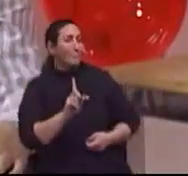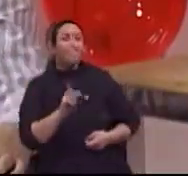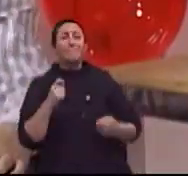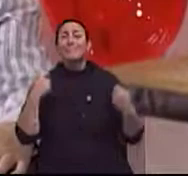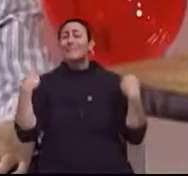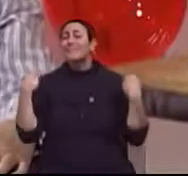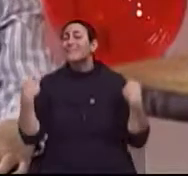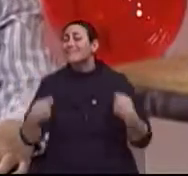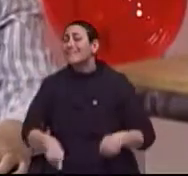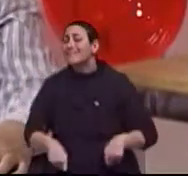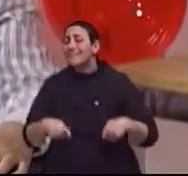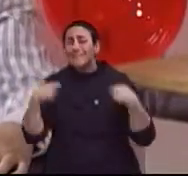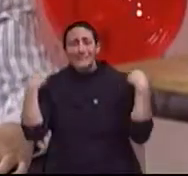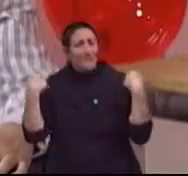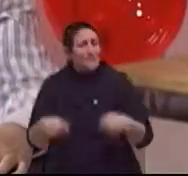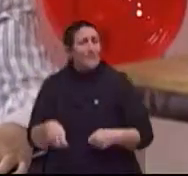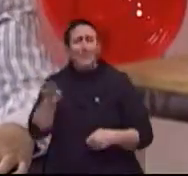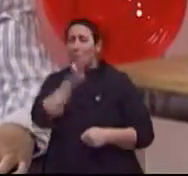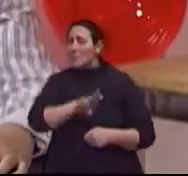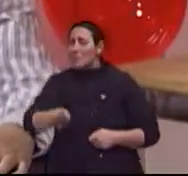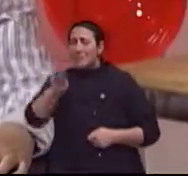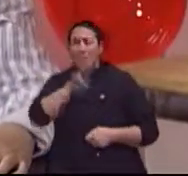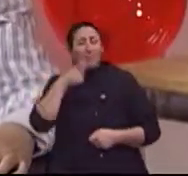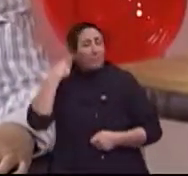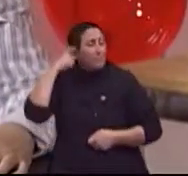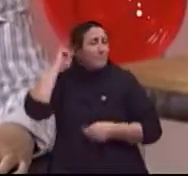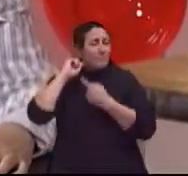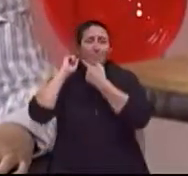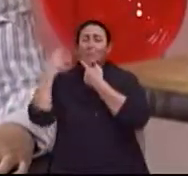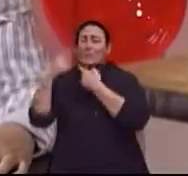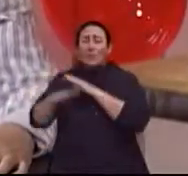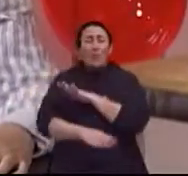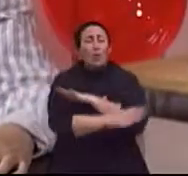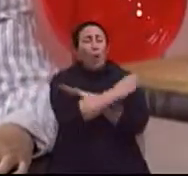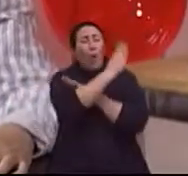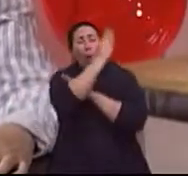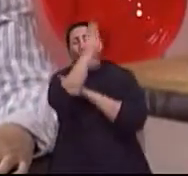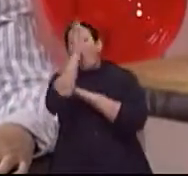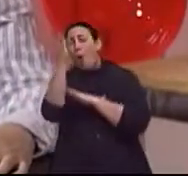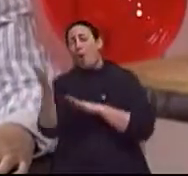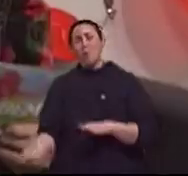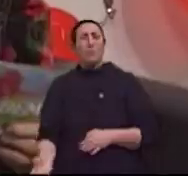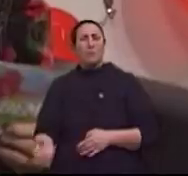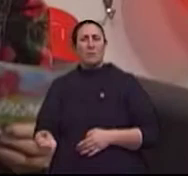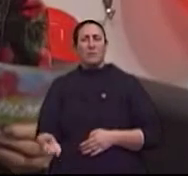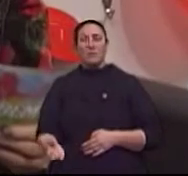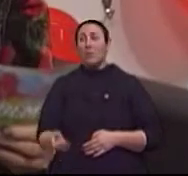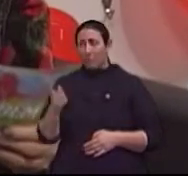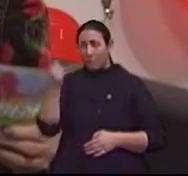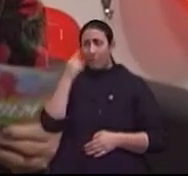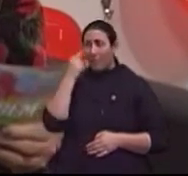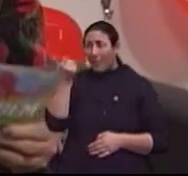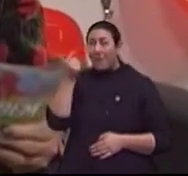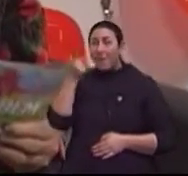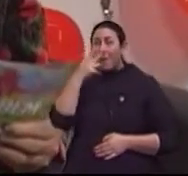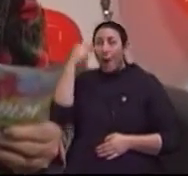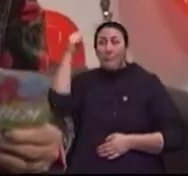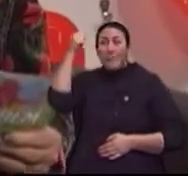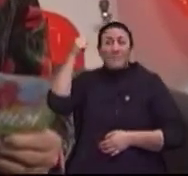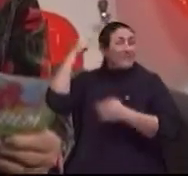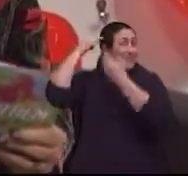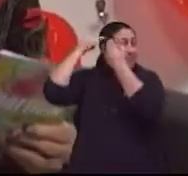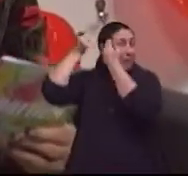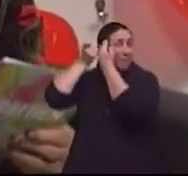usar, tem que ligar o cérebro na tomada e usar o dia inteiro. Vocês nunca mais vão esquecer, ó, desse gesto dela, ó. Ligar na...